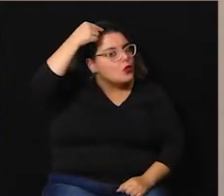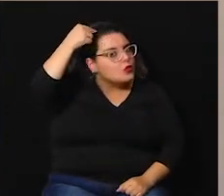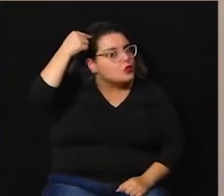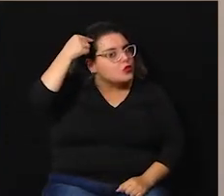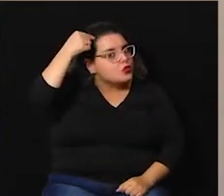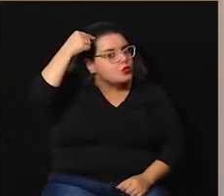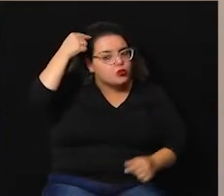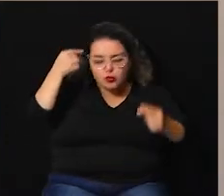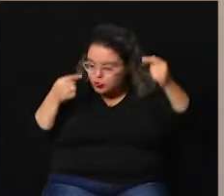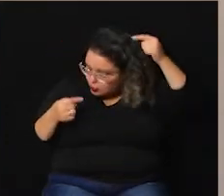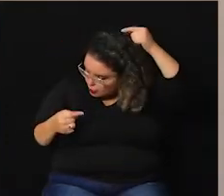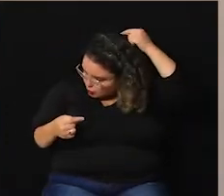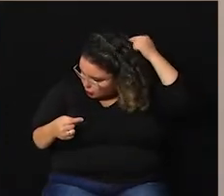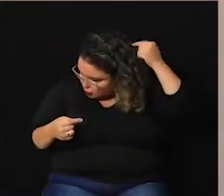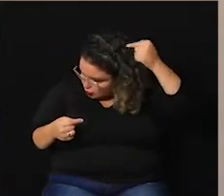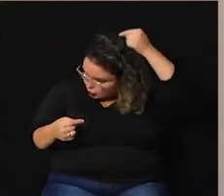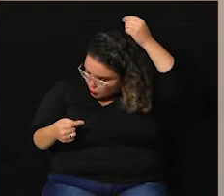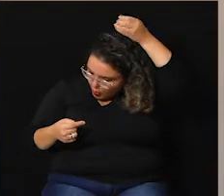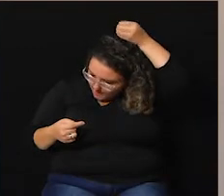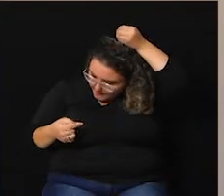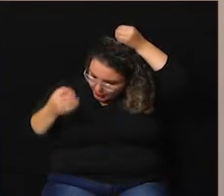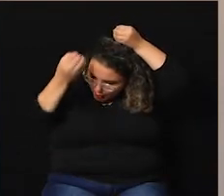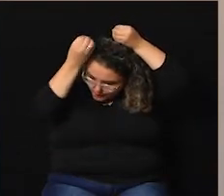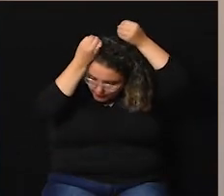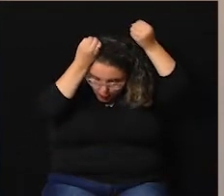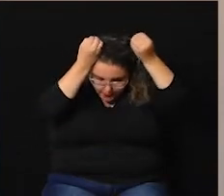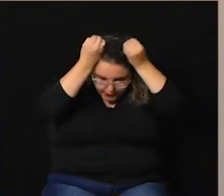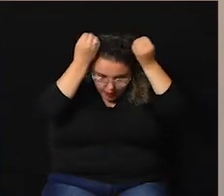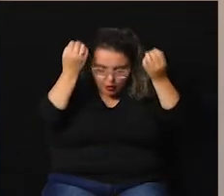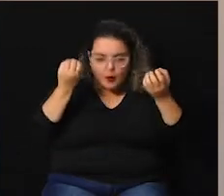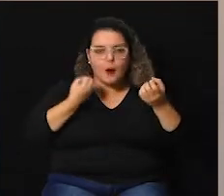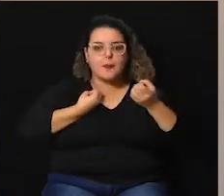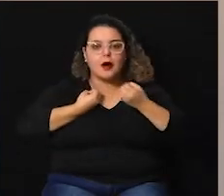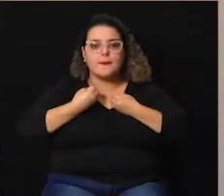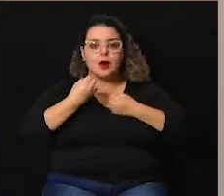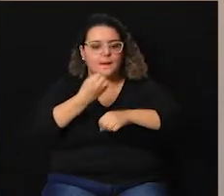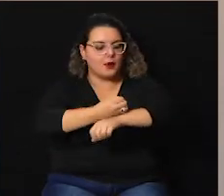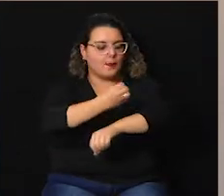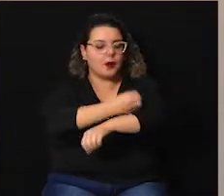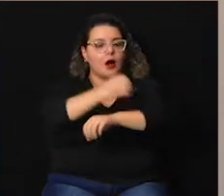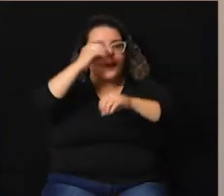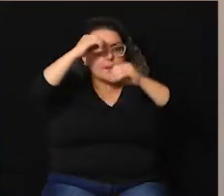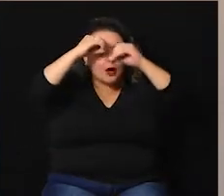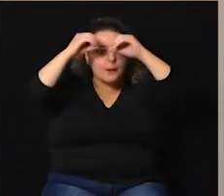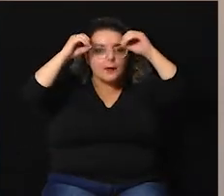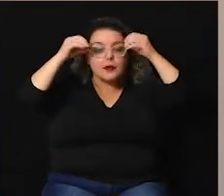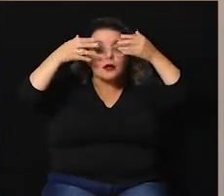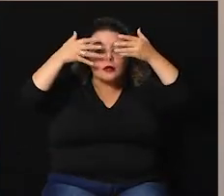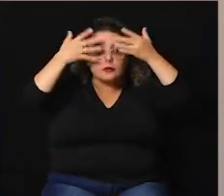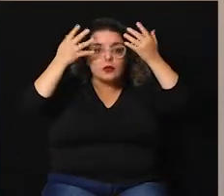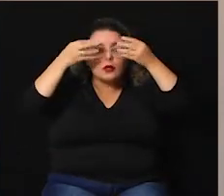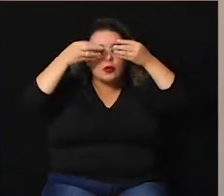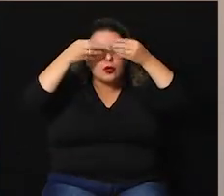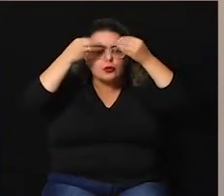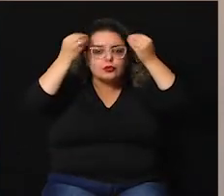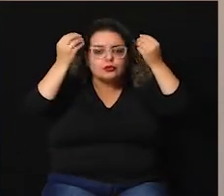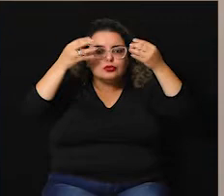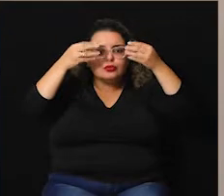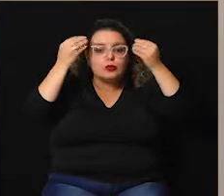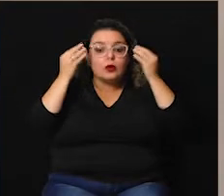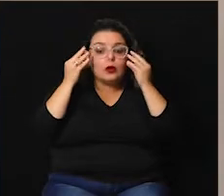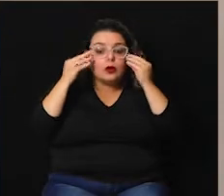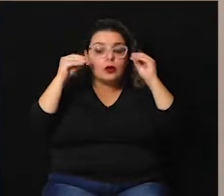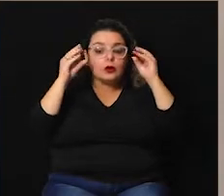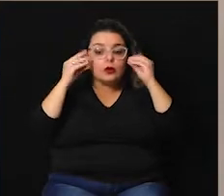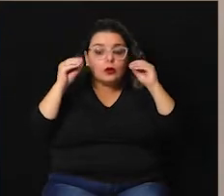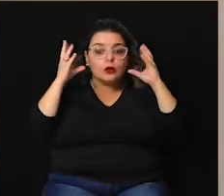a rodelas na cabeça, ela se espalha, avança, caem a sobrancelha, os